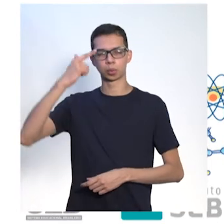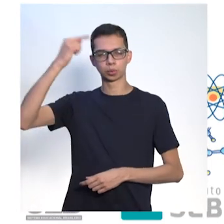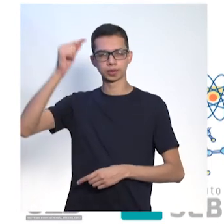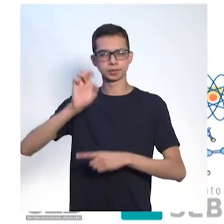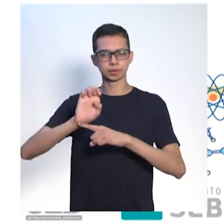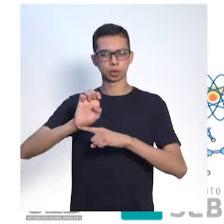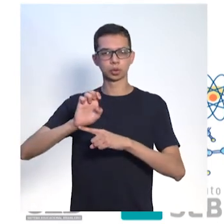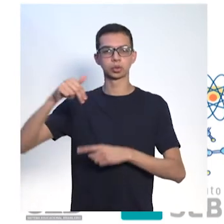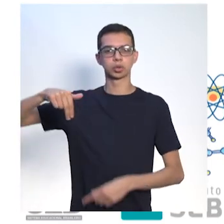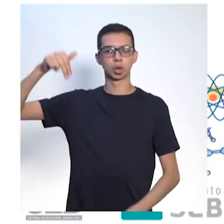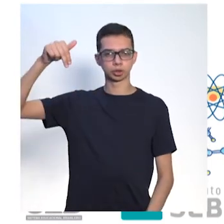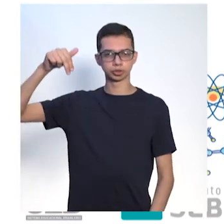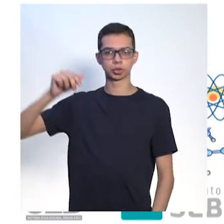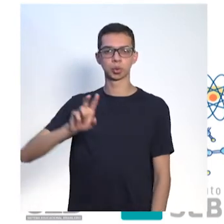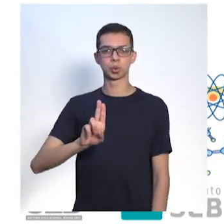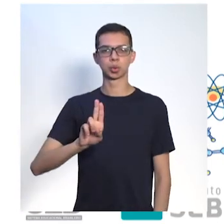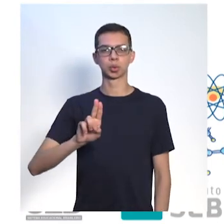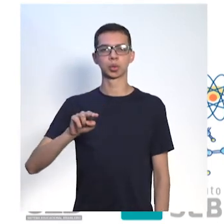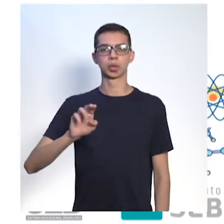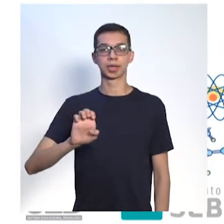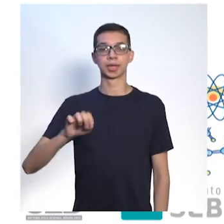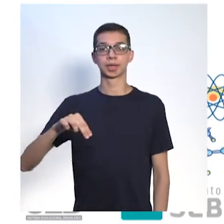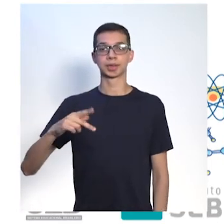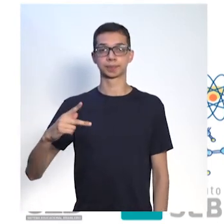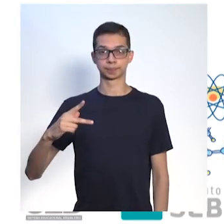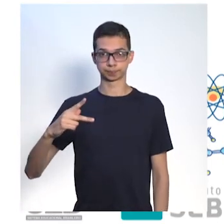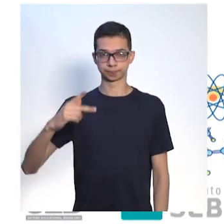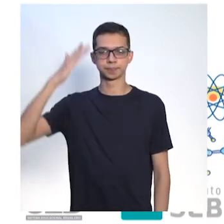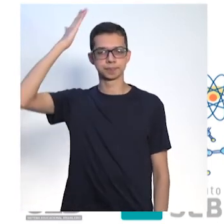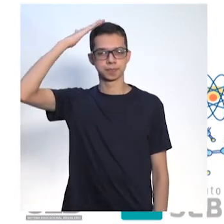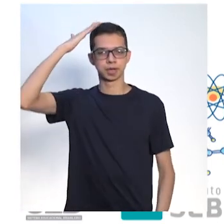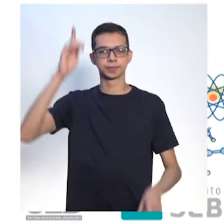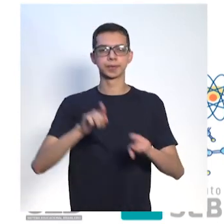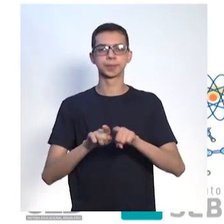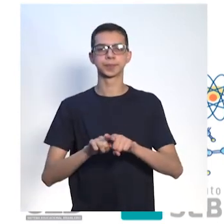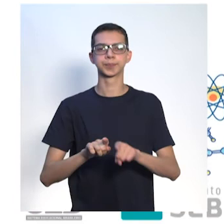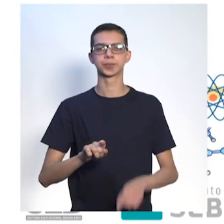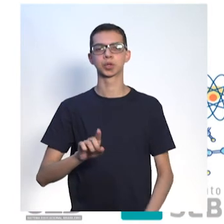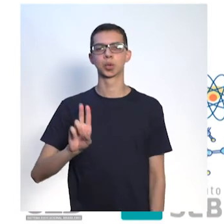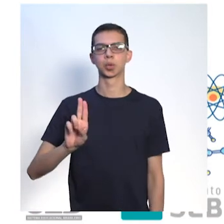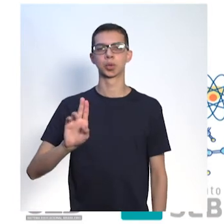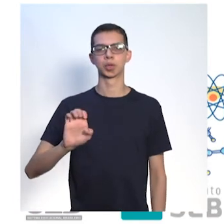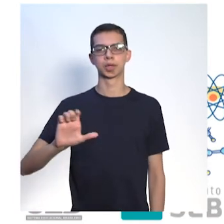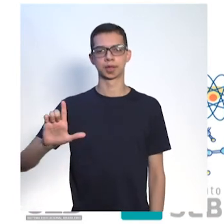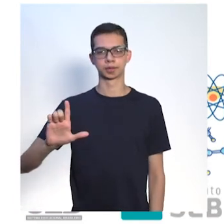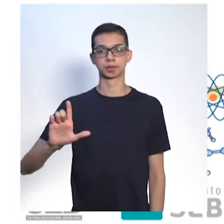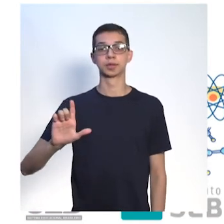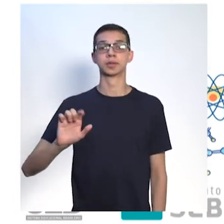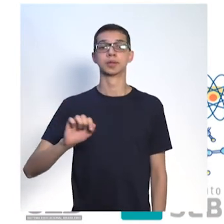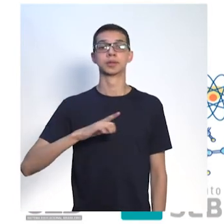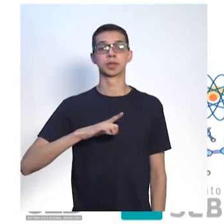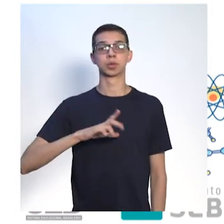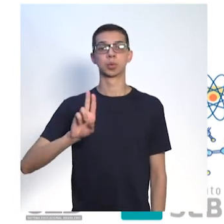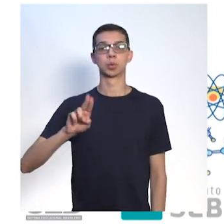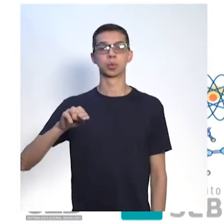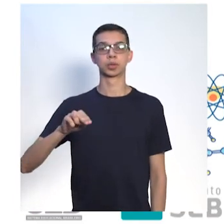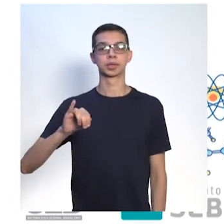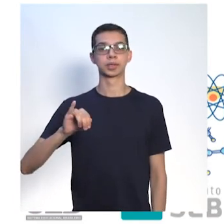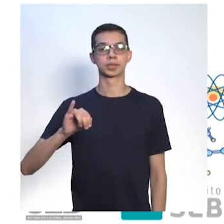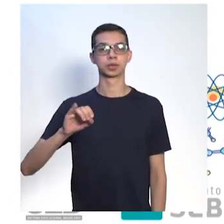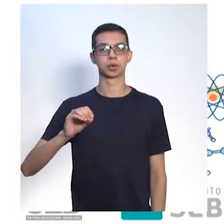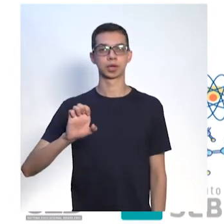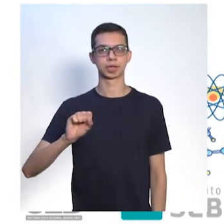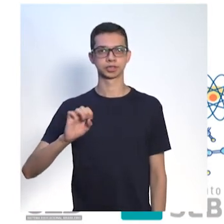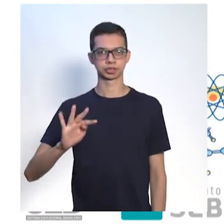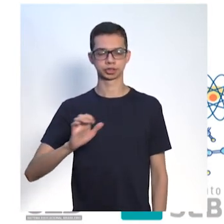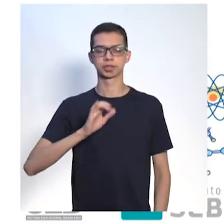Londrina, tem a Estadual de Londrina, tem a UNOeste, tá? Você tem faculdades nessa região aí, ó.